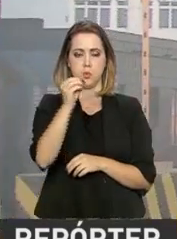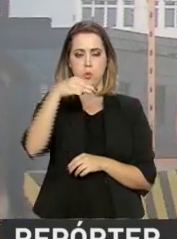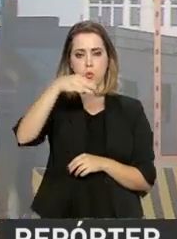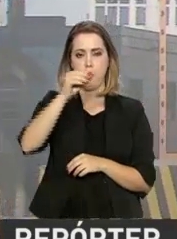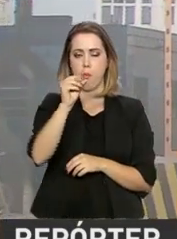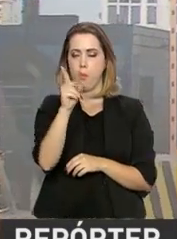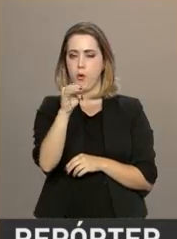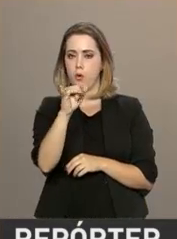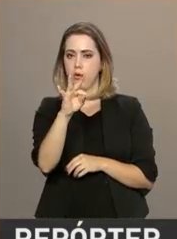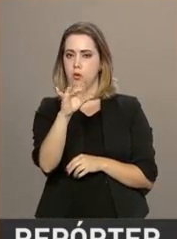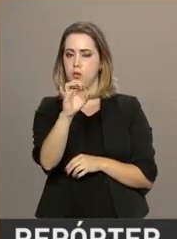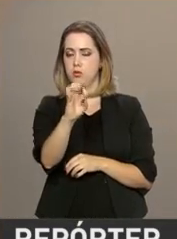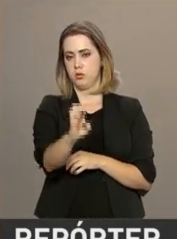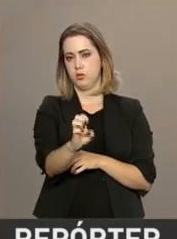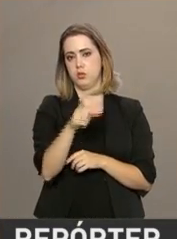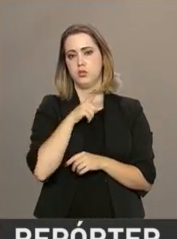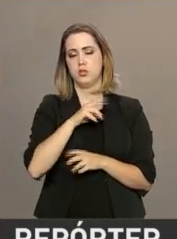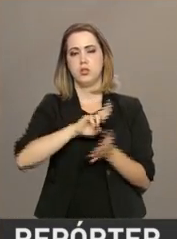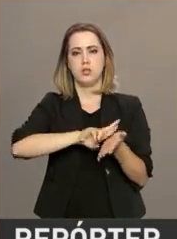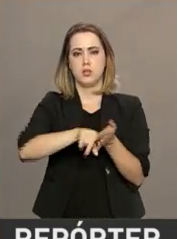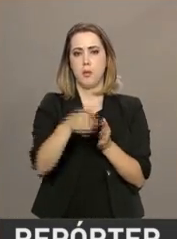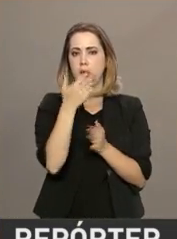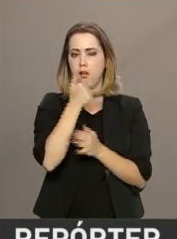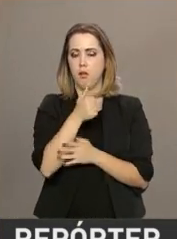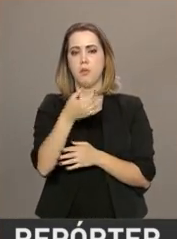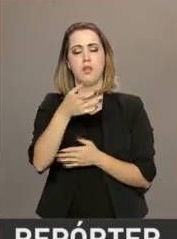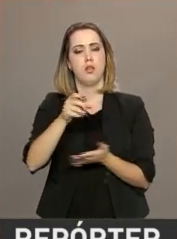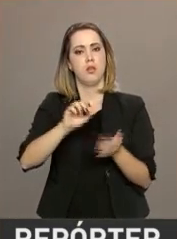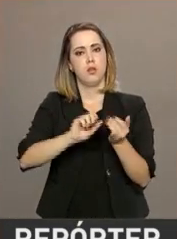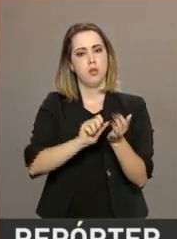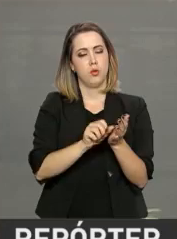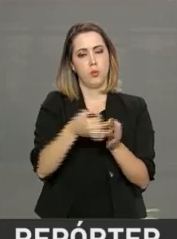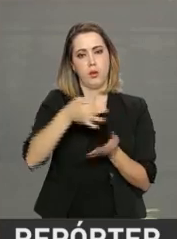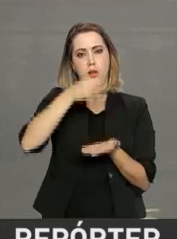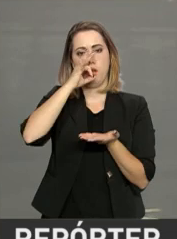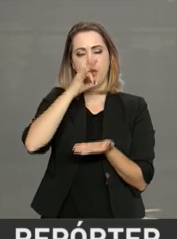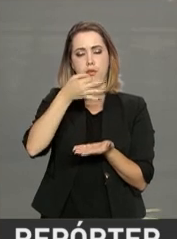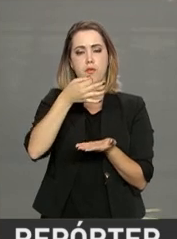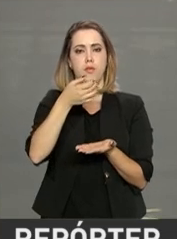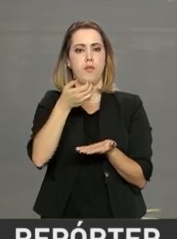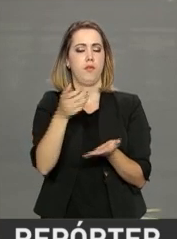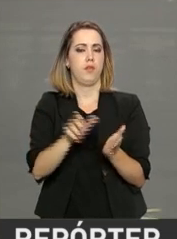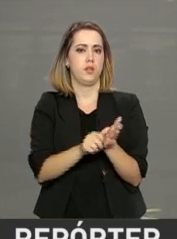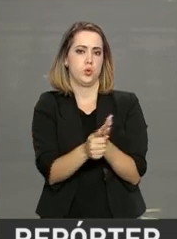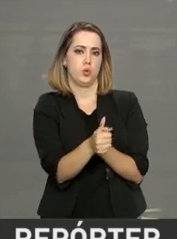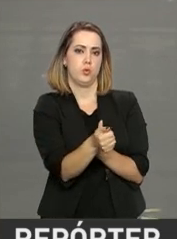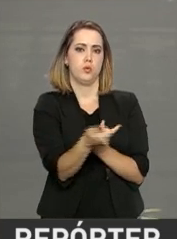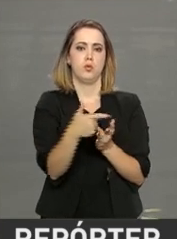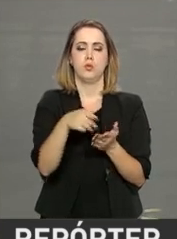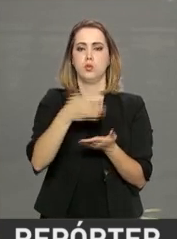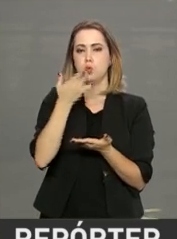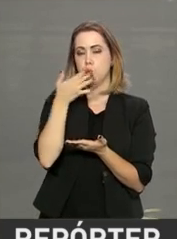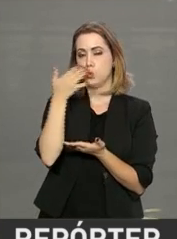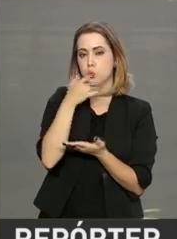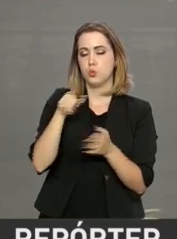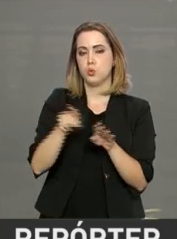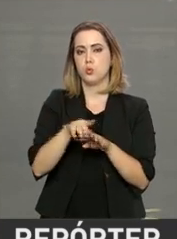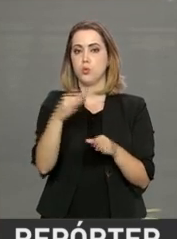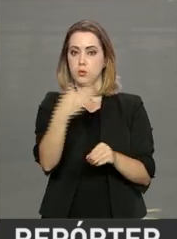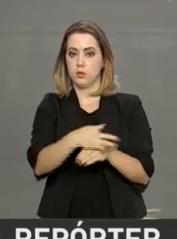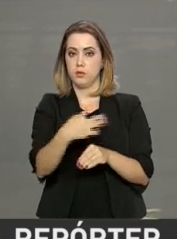produtos básicos como soja, café, açúcar e minério de ferro. O volume que vai ser transferido até o fim de dezembro é